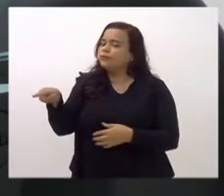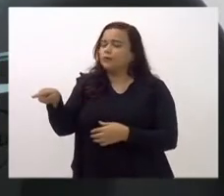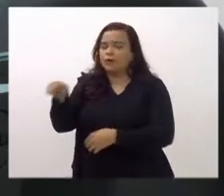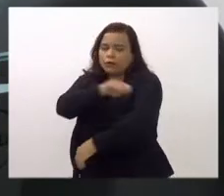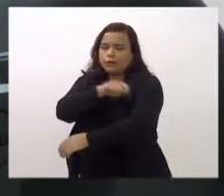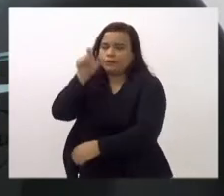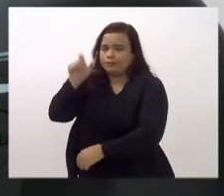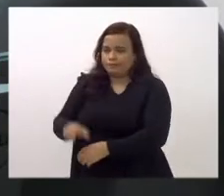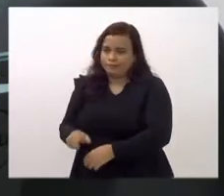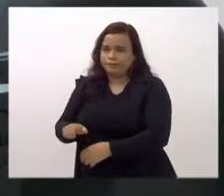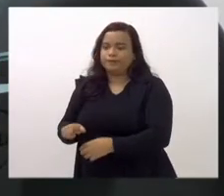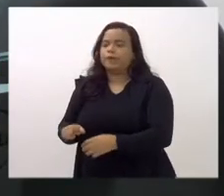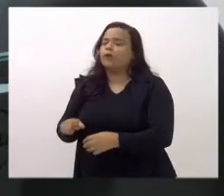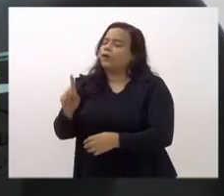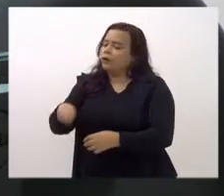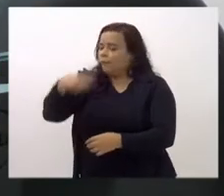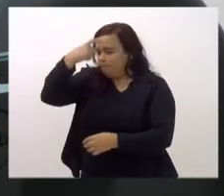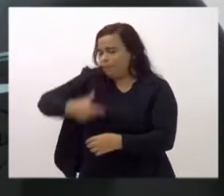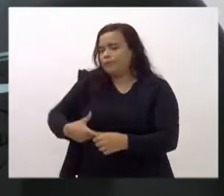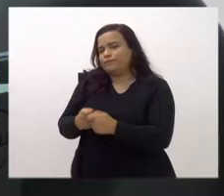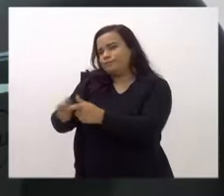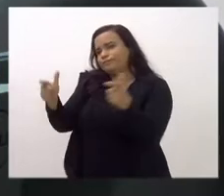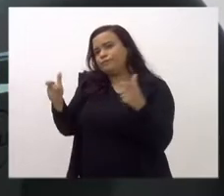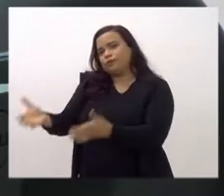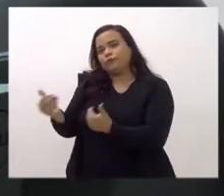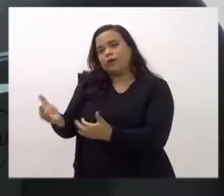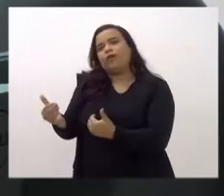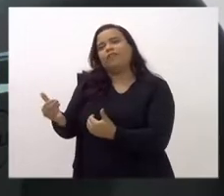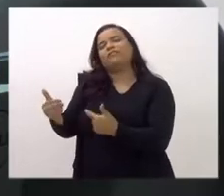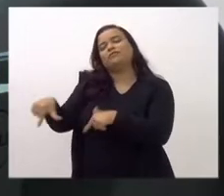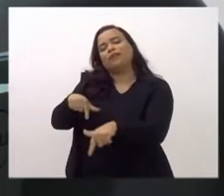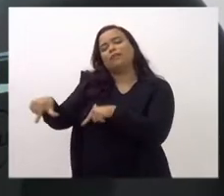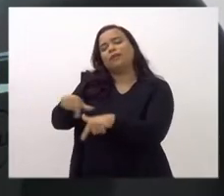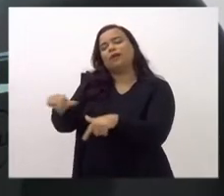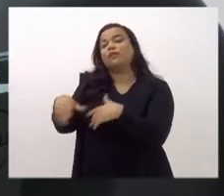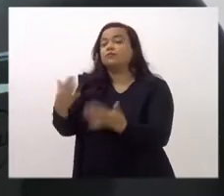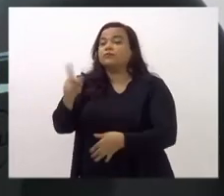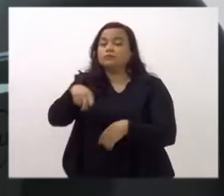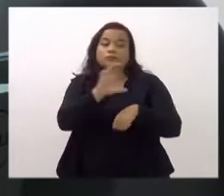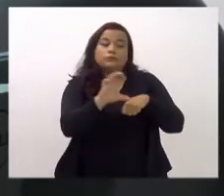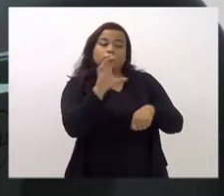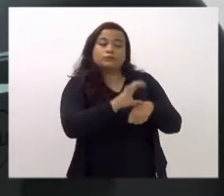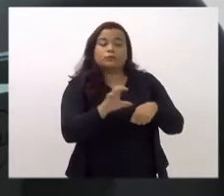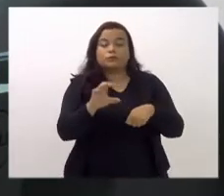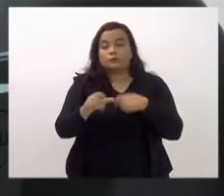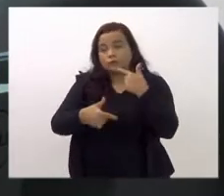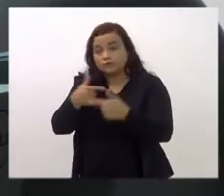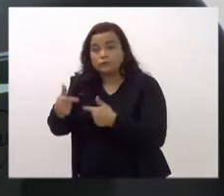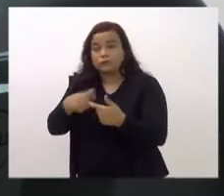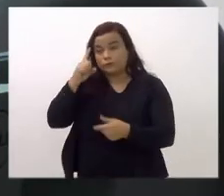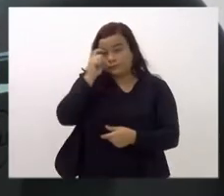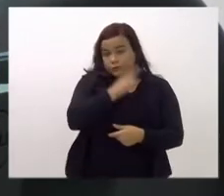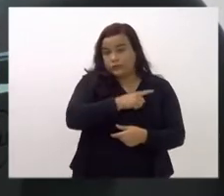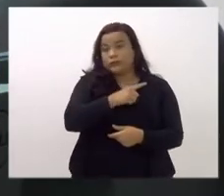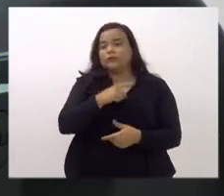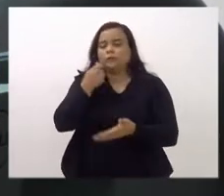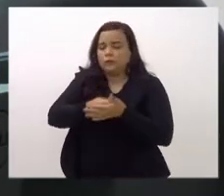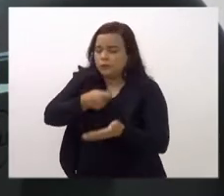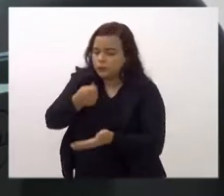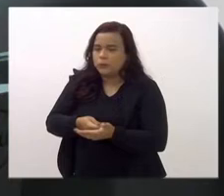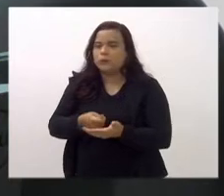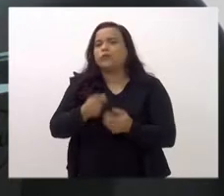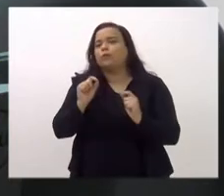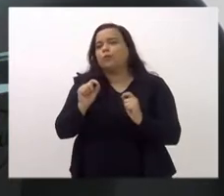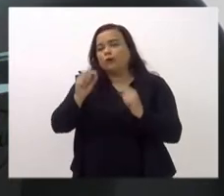trabalhadores, a gente sabe que são cursos que muitas vezes tem que travar uma batalha permanente contra a evasão escolar